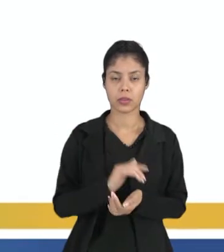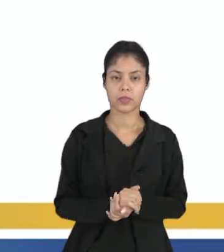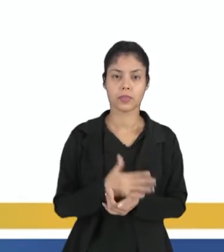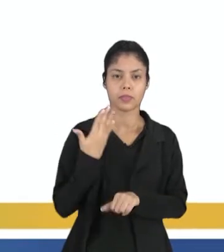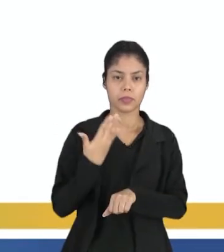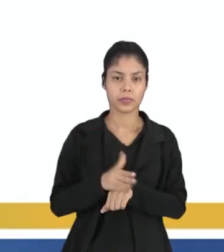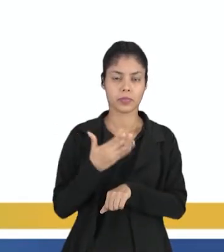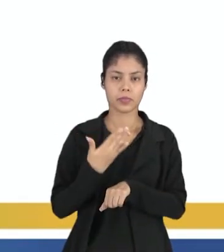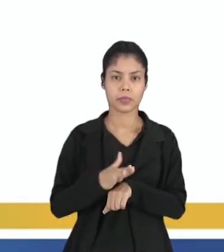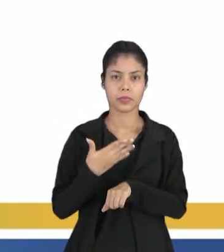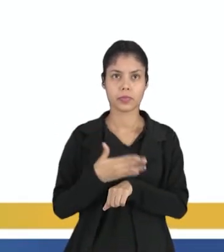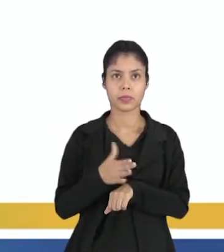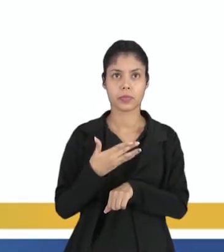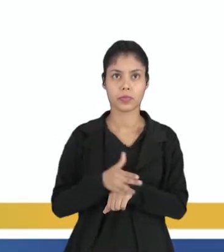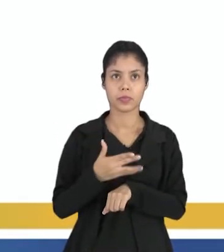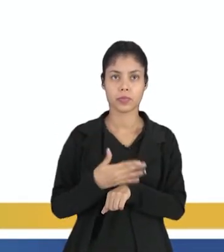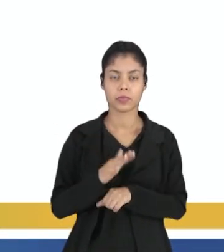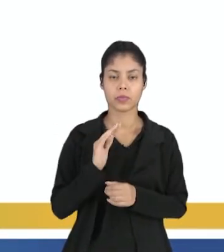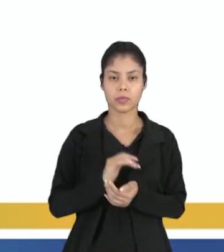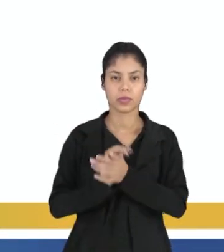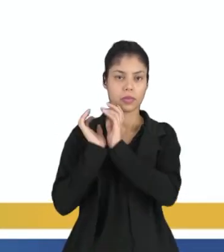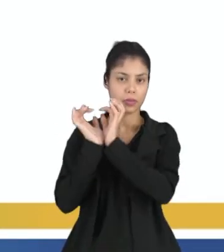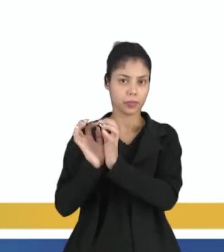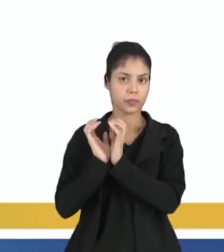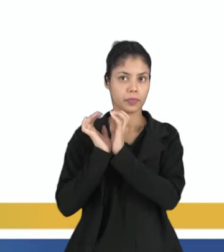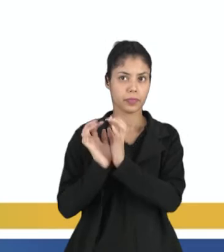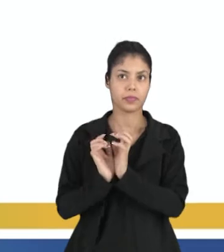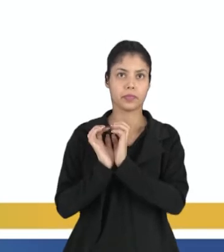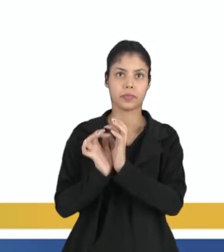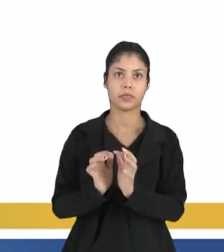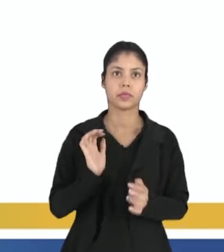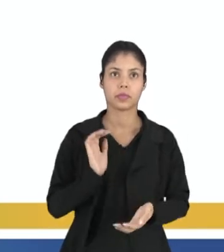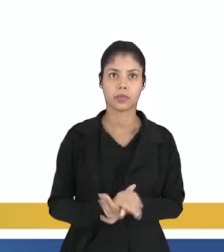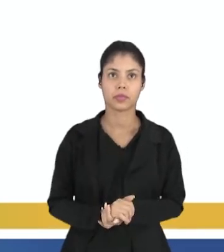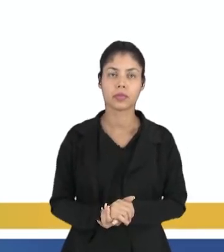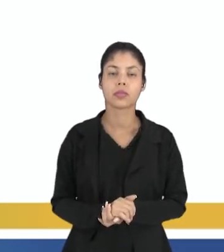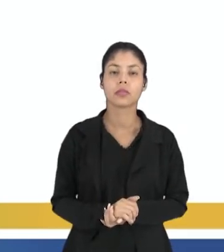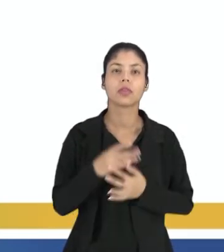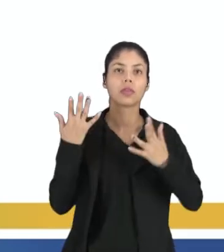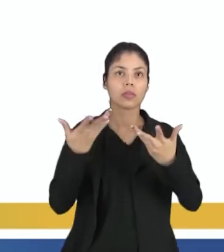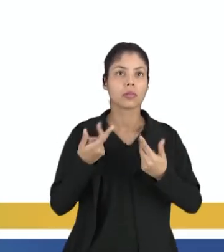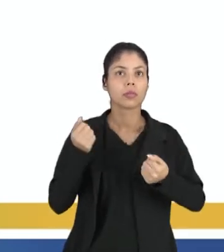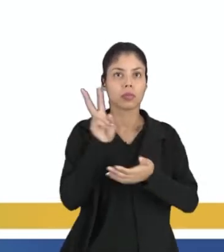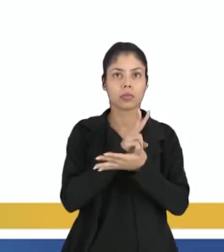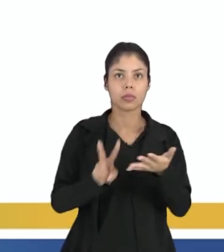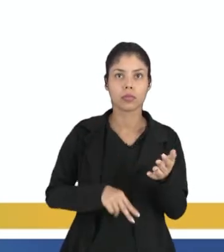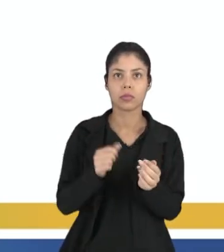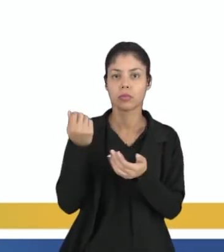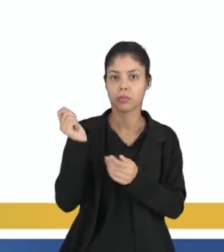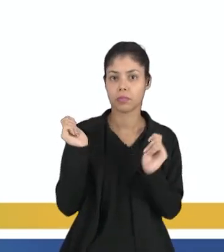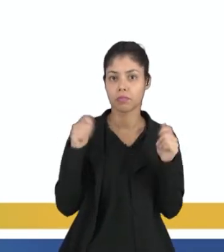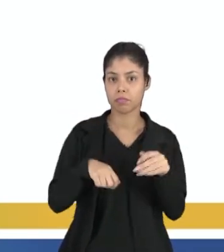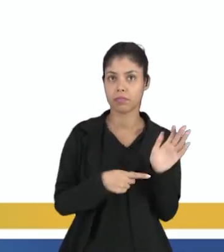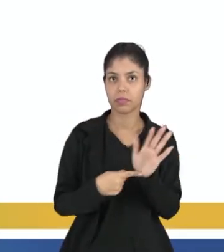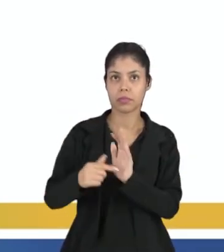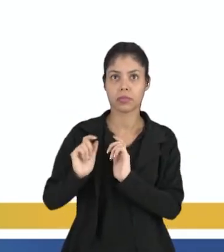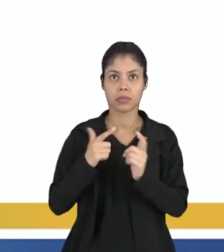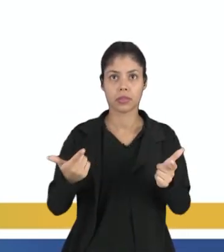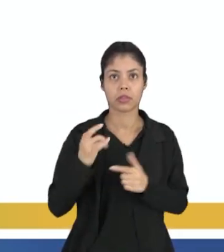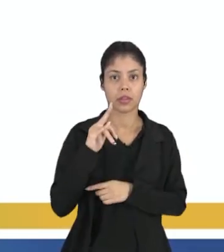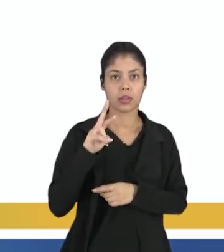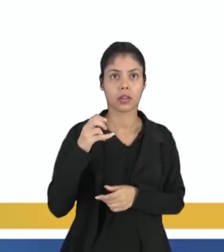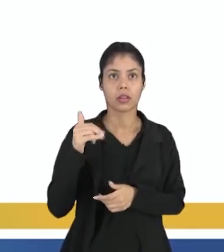A segunda característica, o segundo benefício, exercita o cérebro. O hábito de ler promove